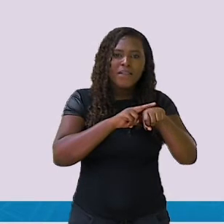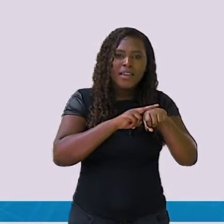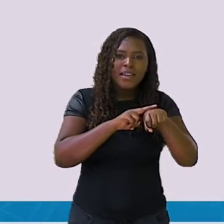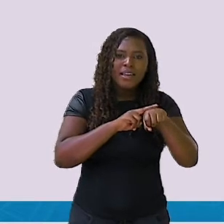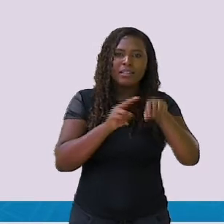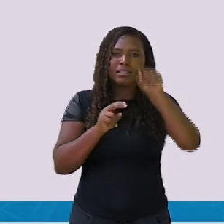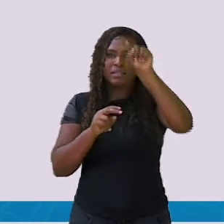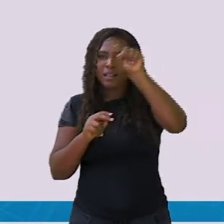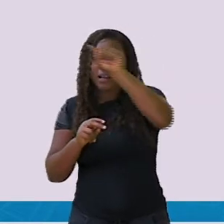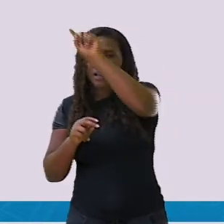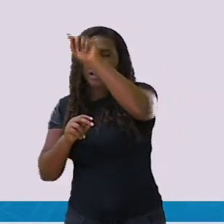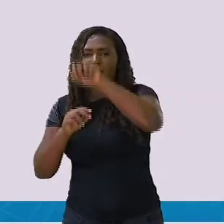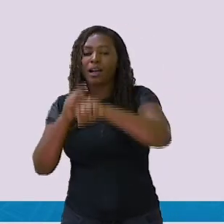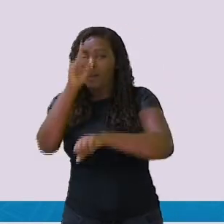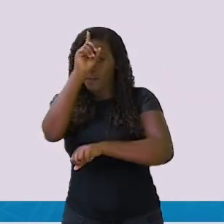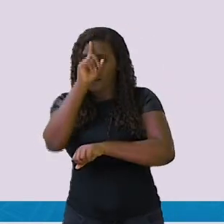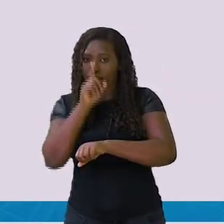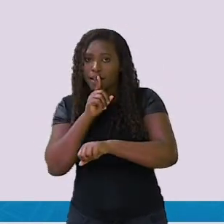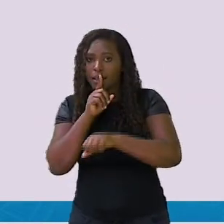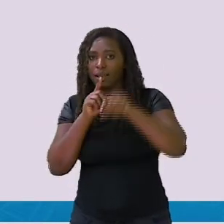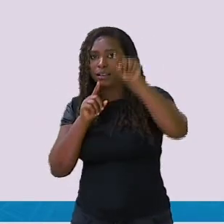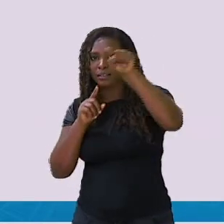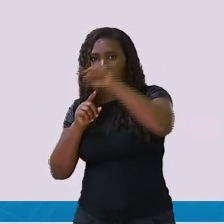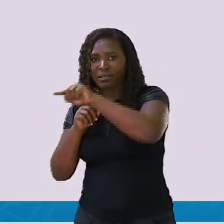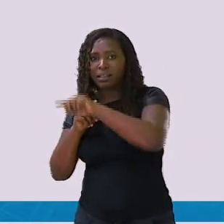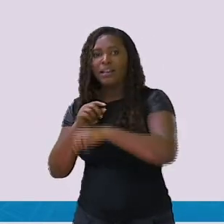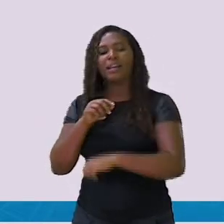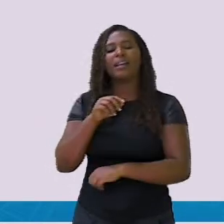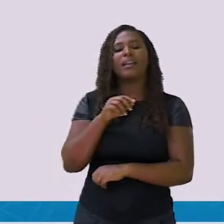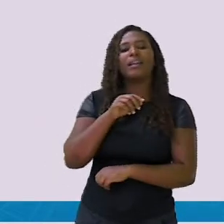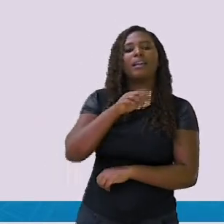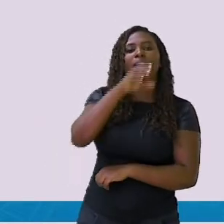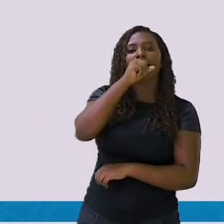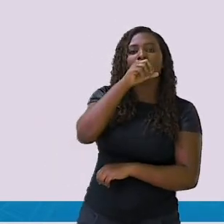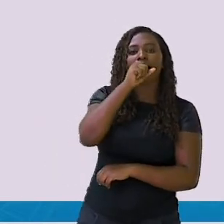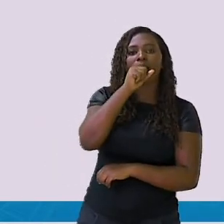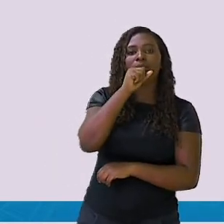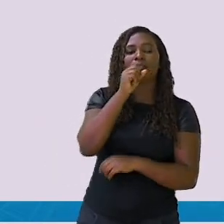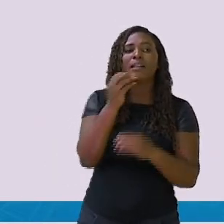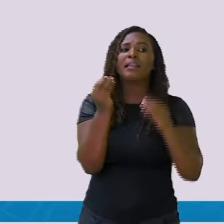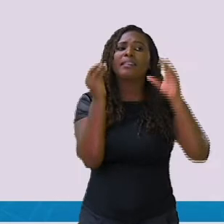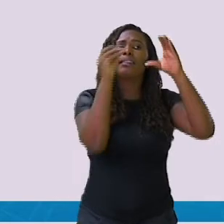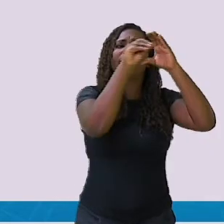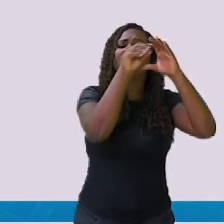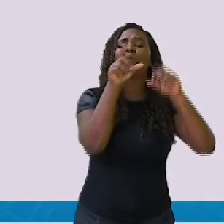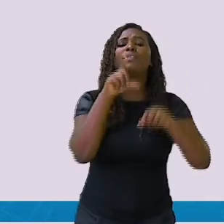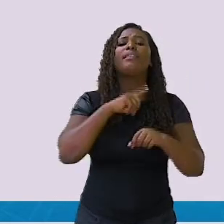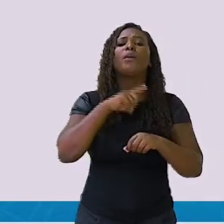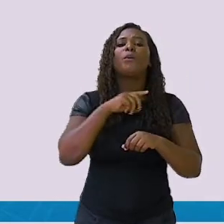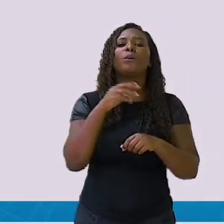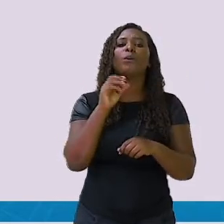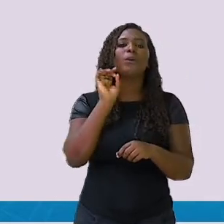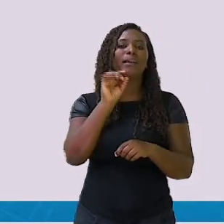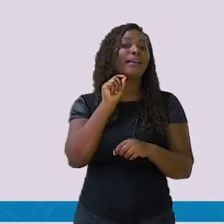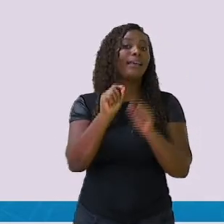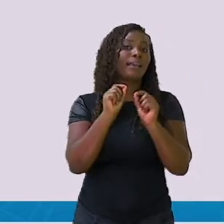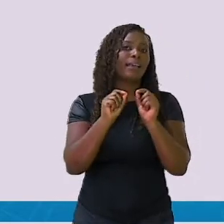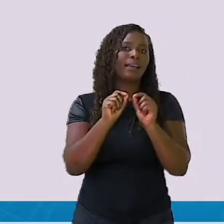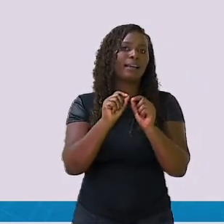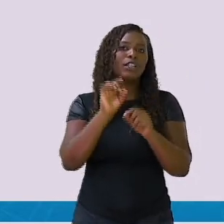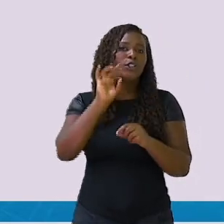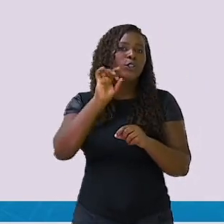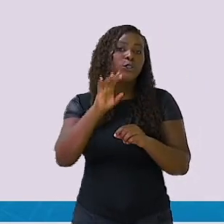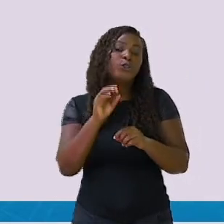laranjas, por exemplo, colocaram as cores laranjas, verdes as cores verdes e foram destacando ali quais são essas. Então a cor